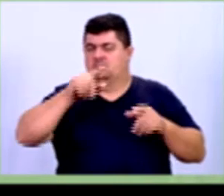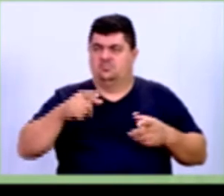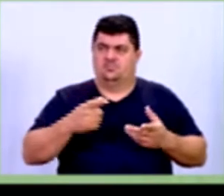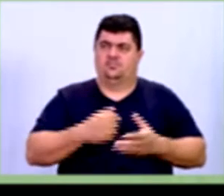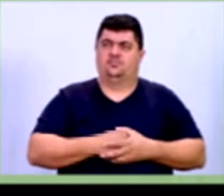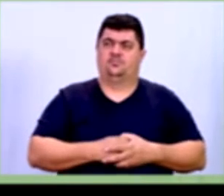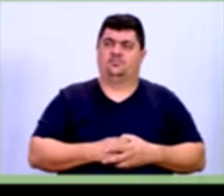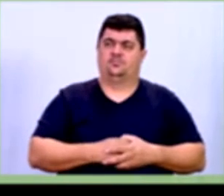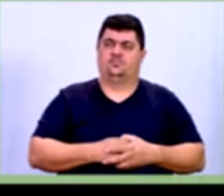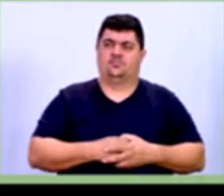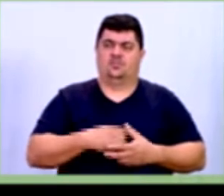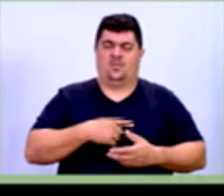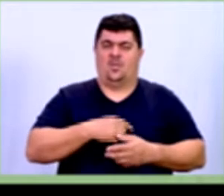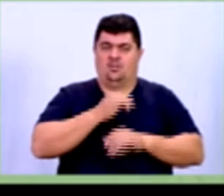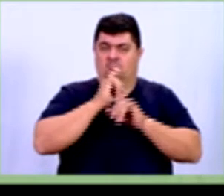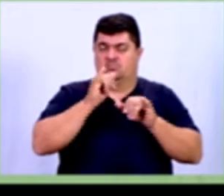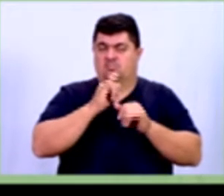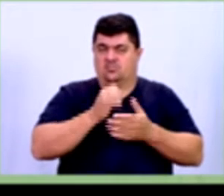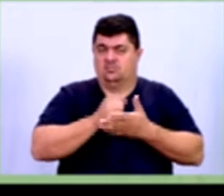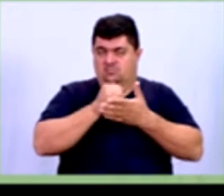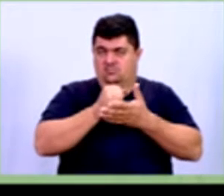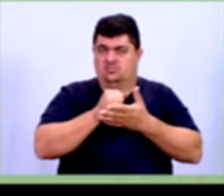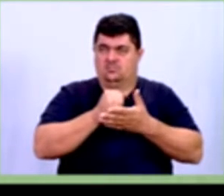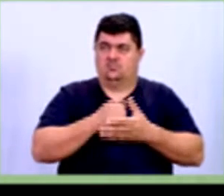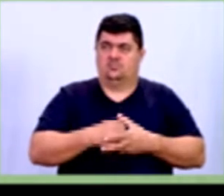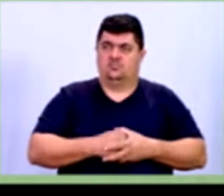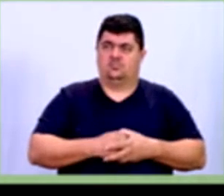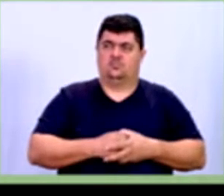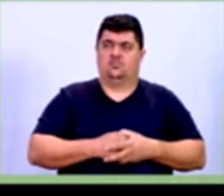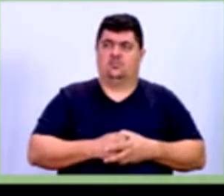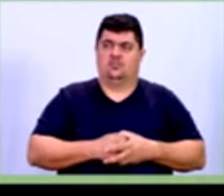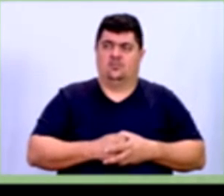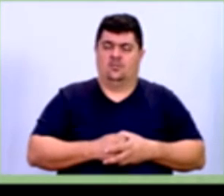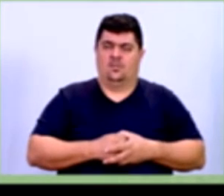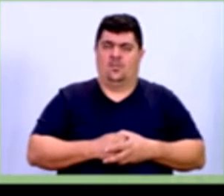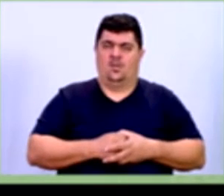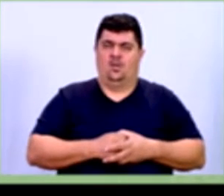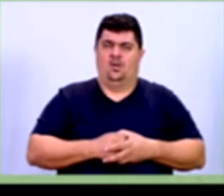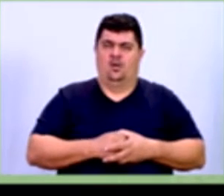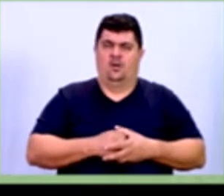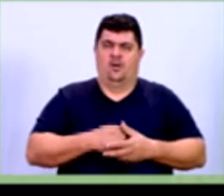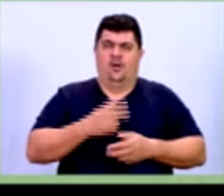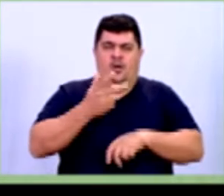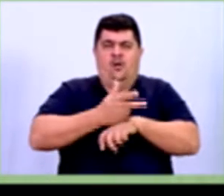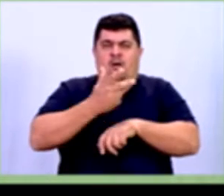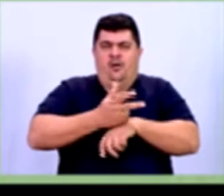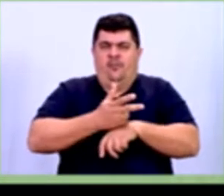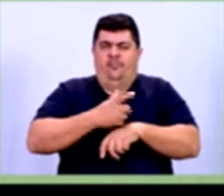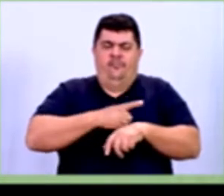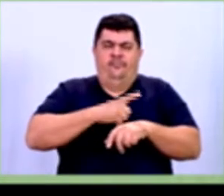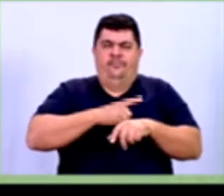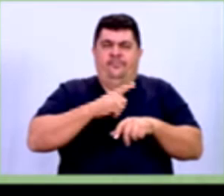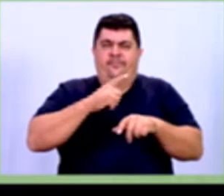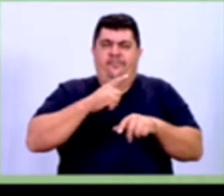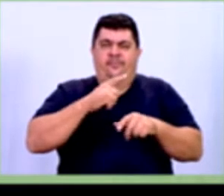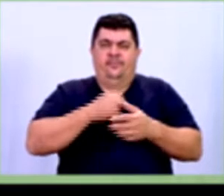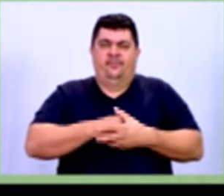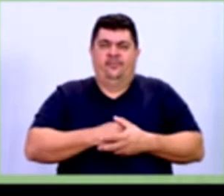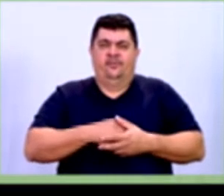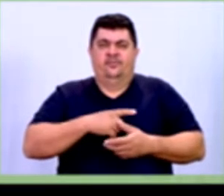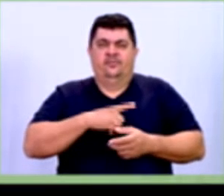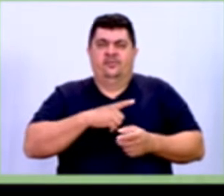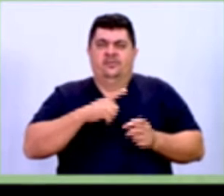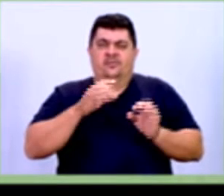uma indicação aqui, que são os recursos audiovisuais. Os recursos audiovisuais,